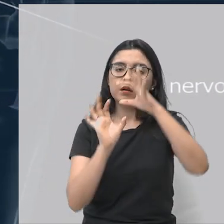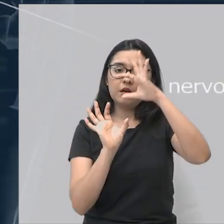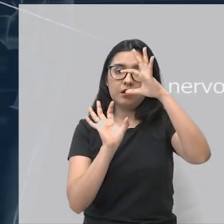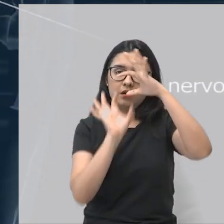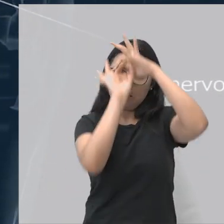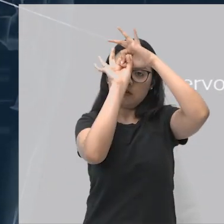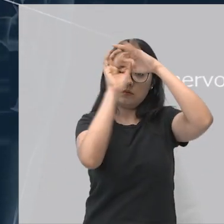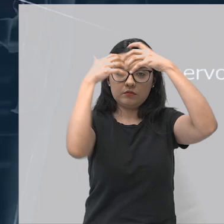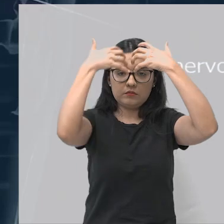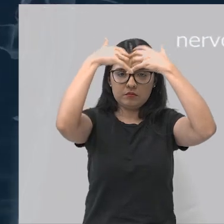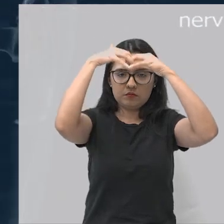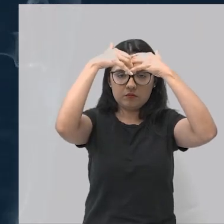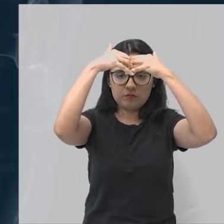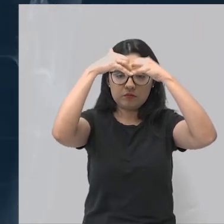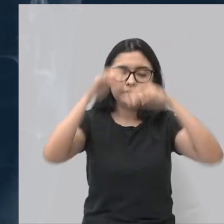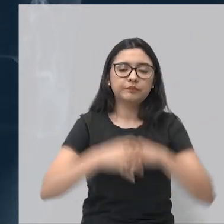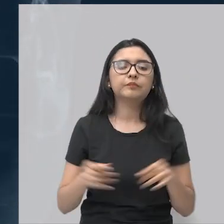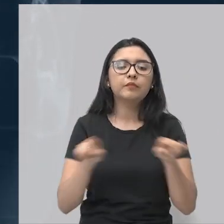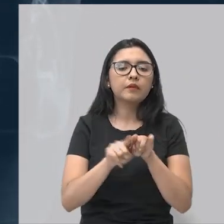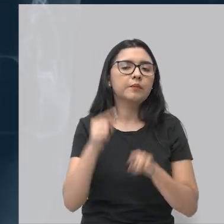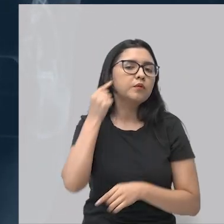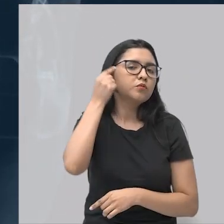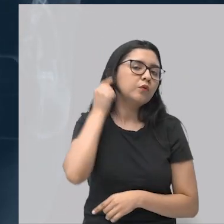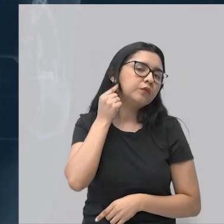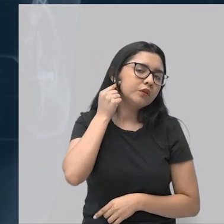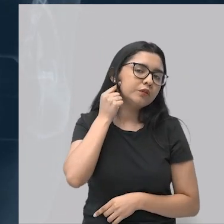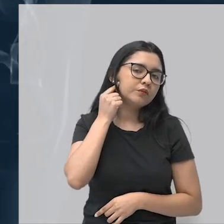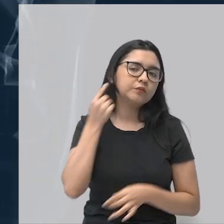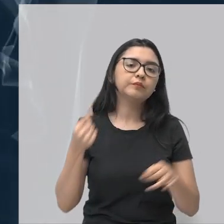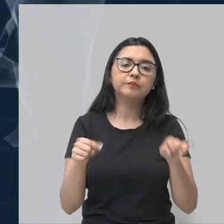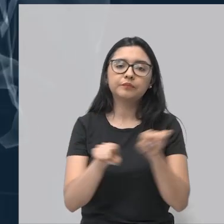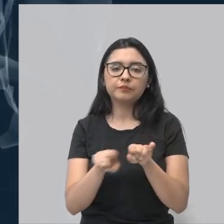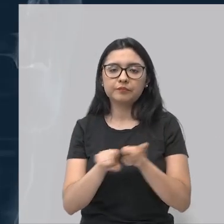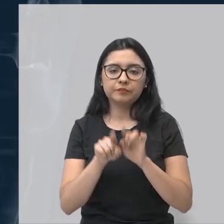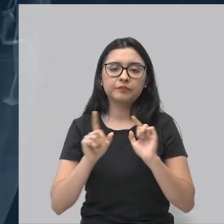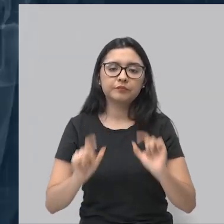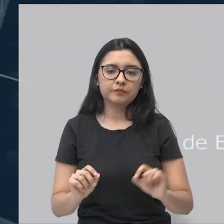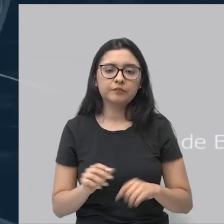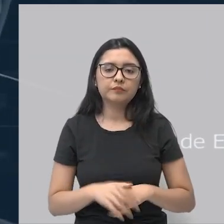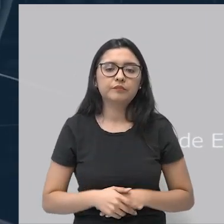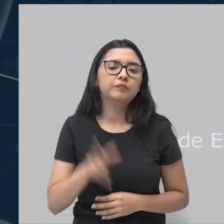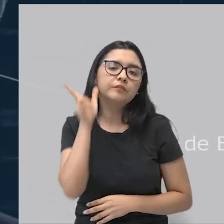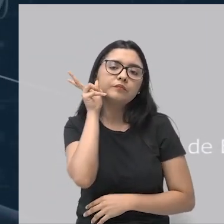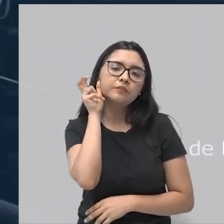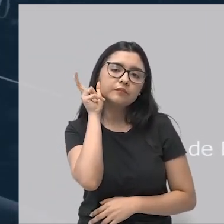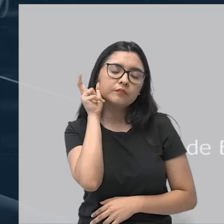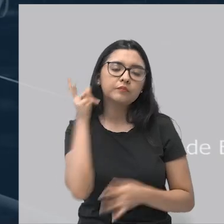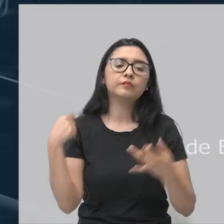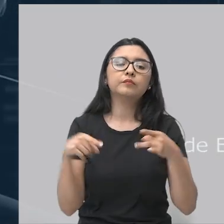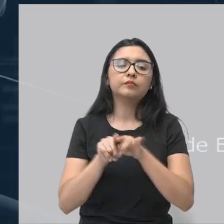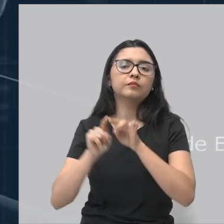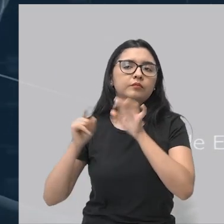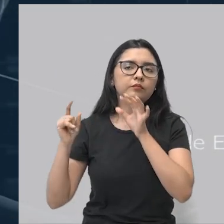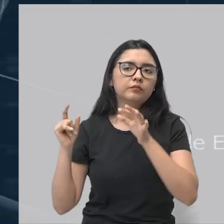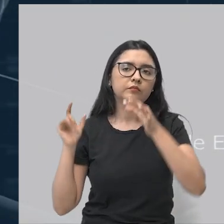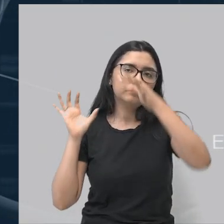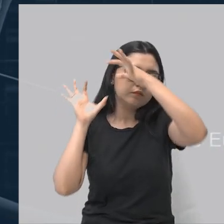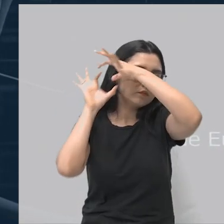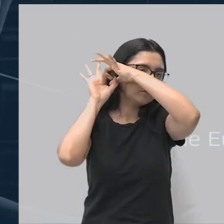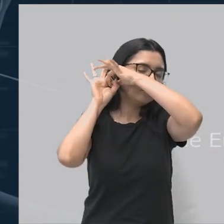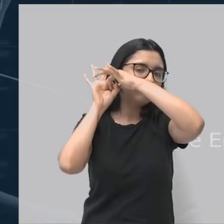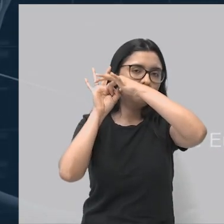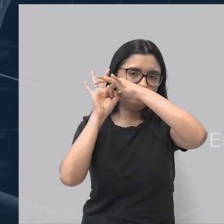Os ouvidos, vejam aí, o ouvido, certo? A ligação da